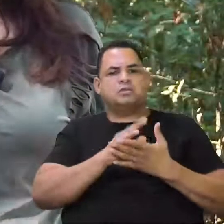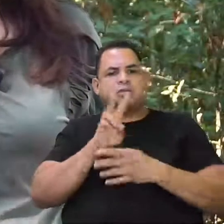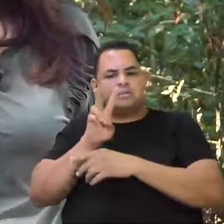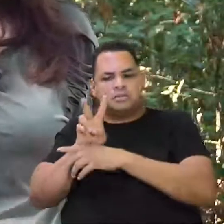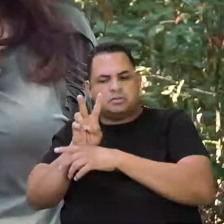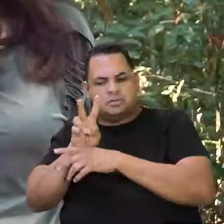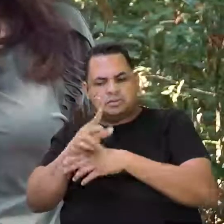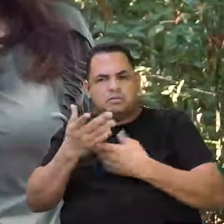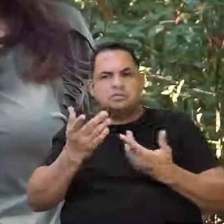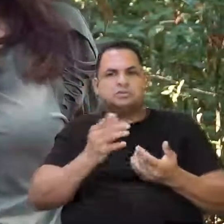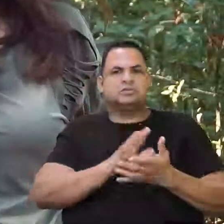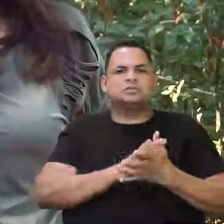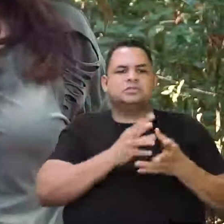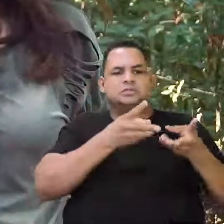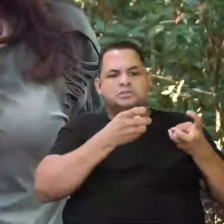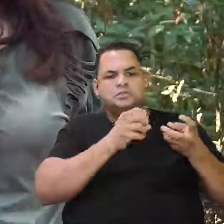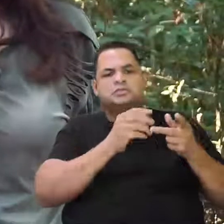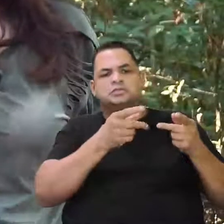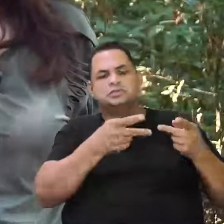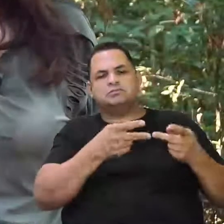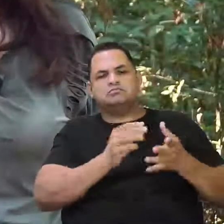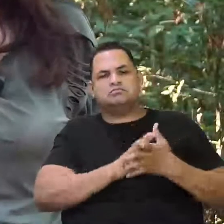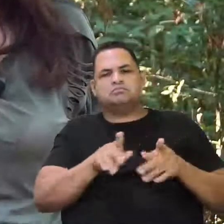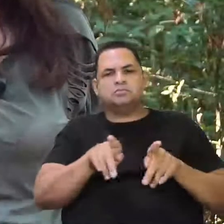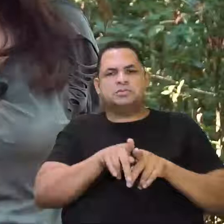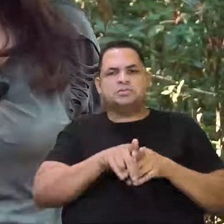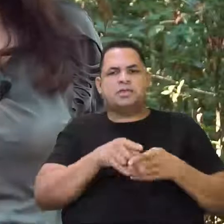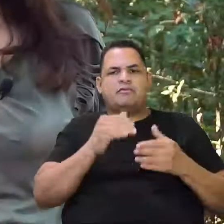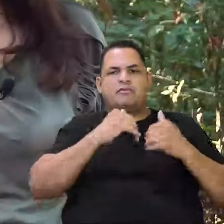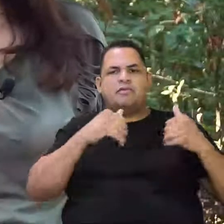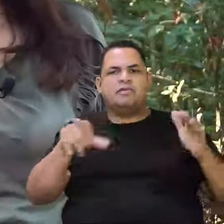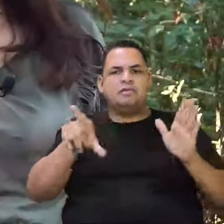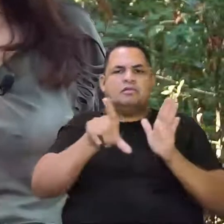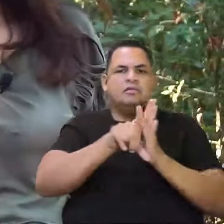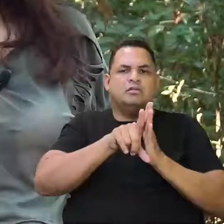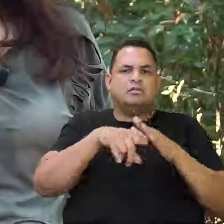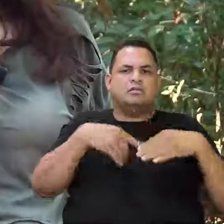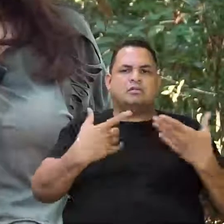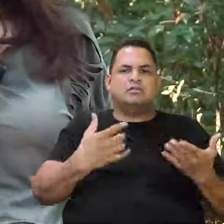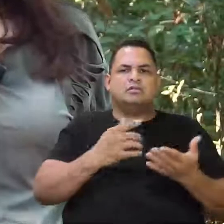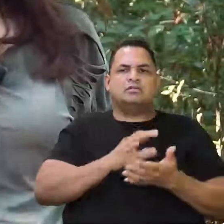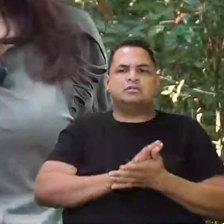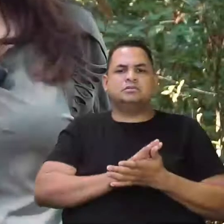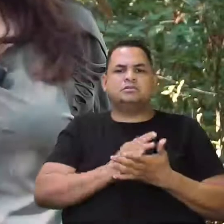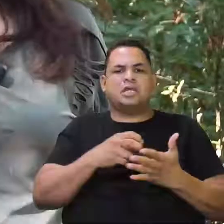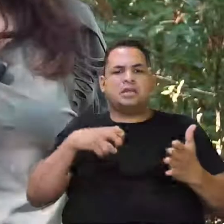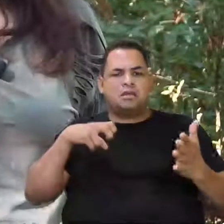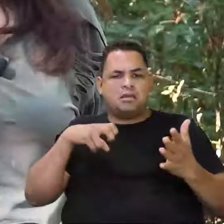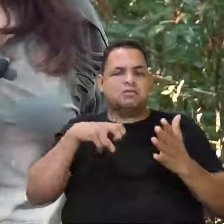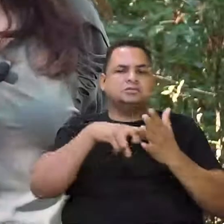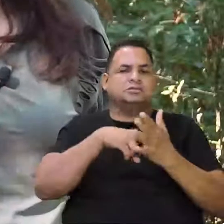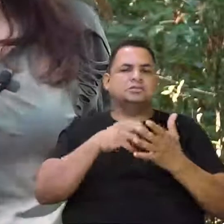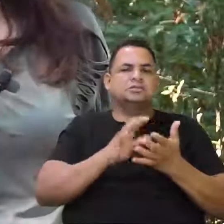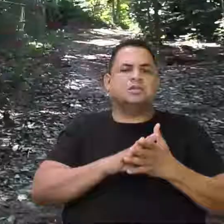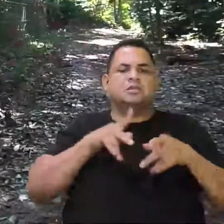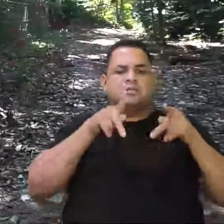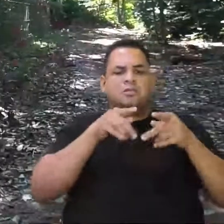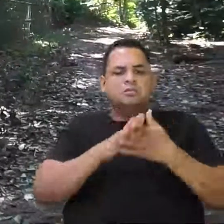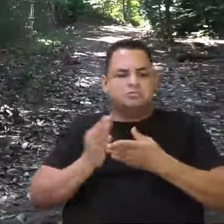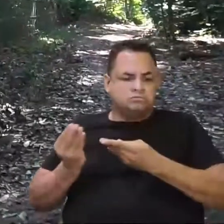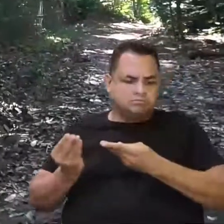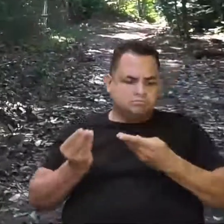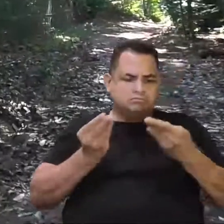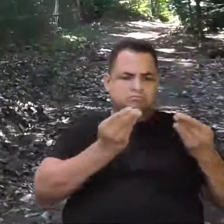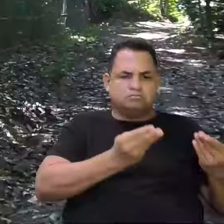estavam sendo traficados ilegalmente, ou mesmo que sofreram algum acidente e a população, né, levou